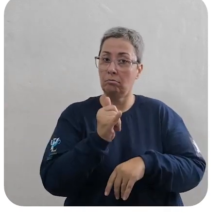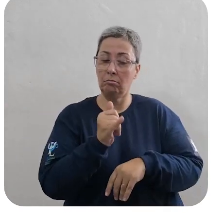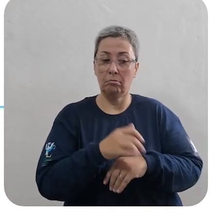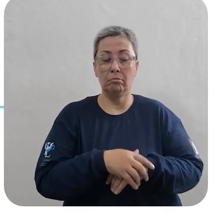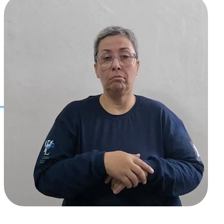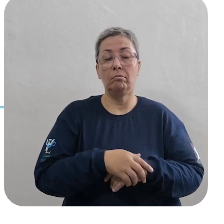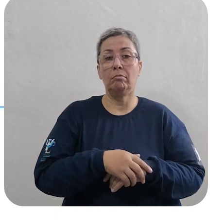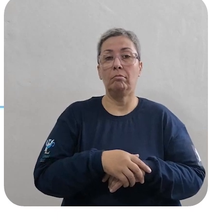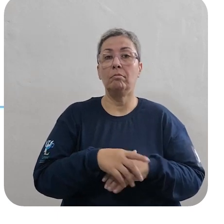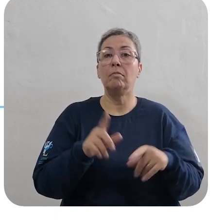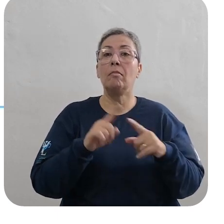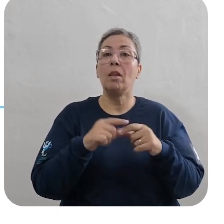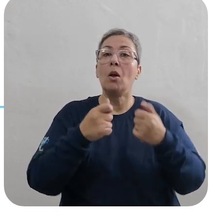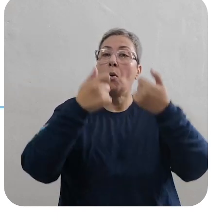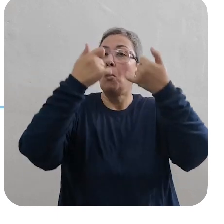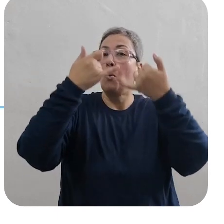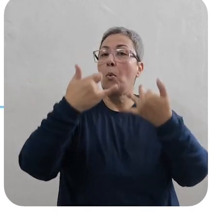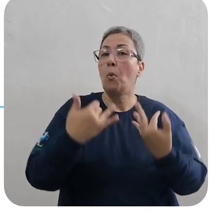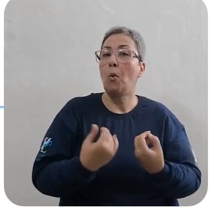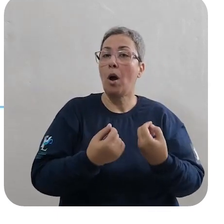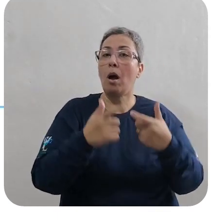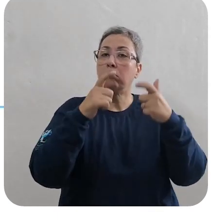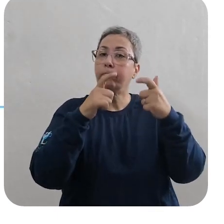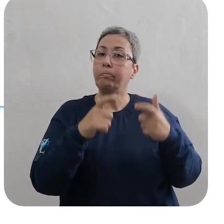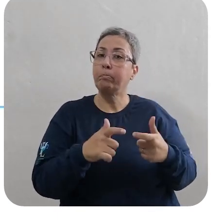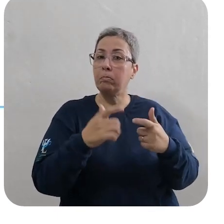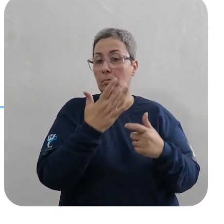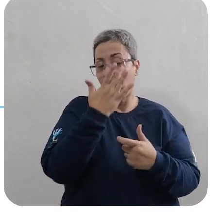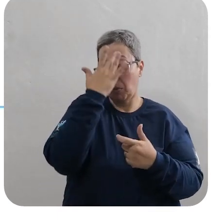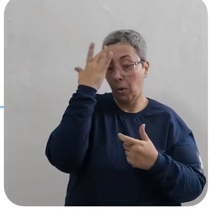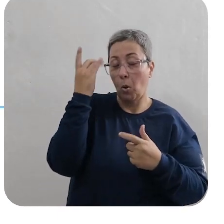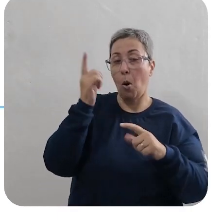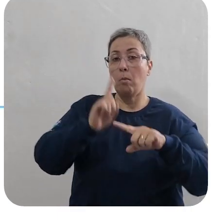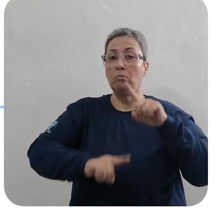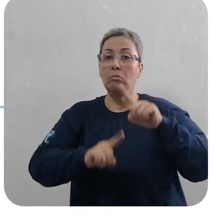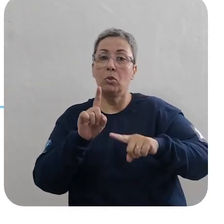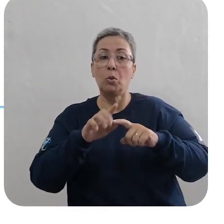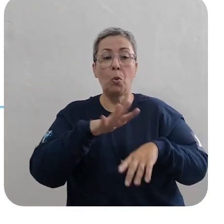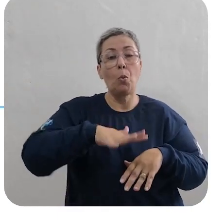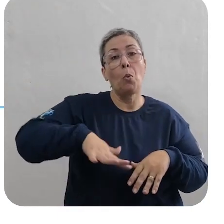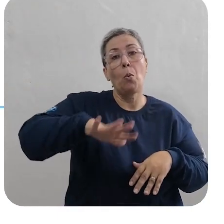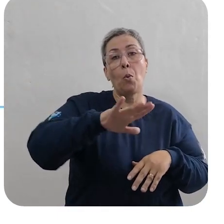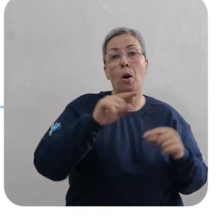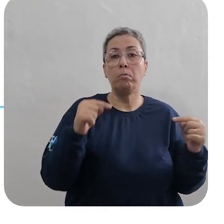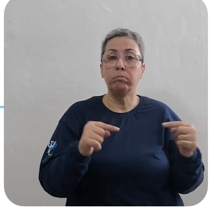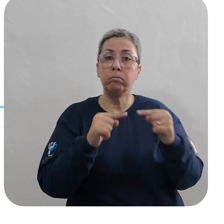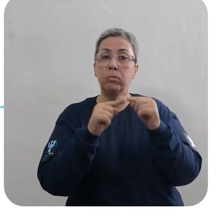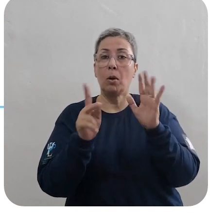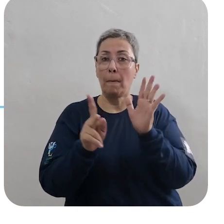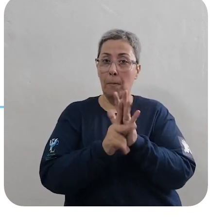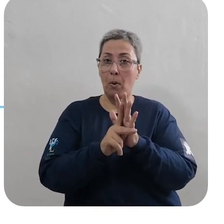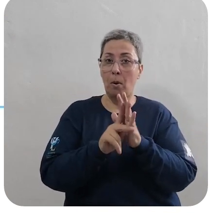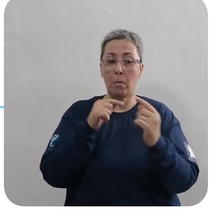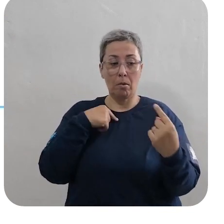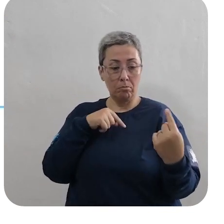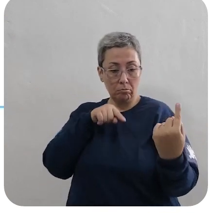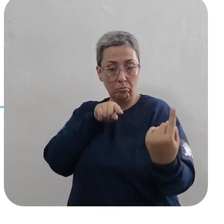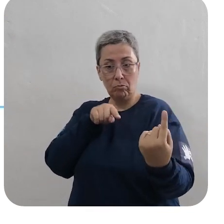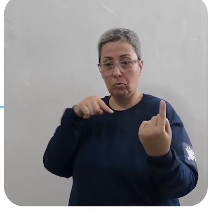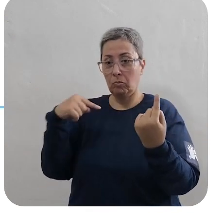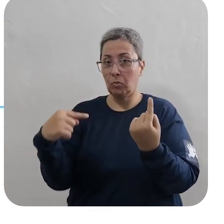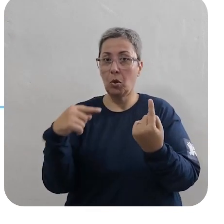sugerimos: descrever a localização de pessoas e de objetos no espaço em relação à sua própria